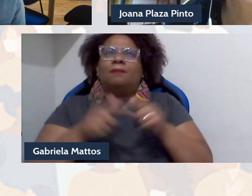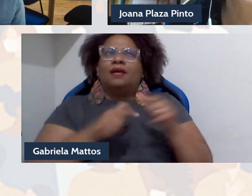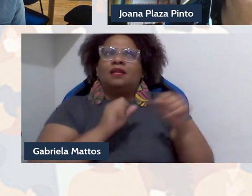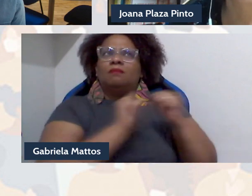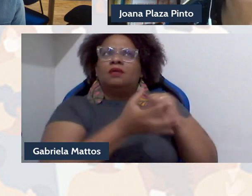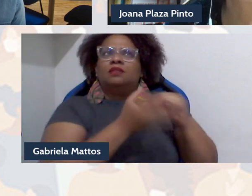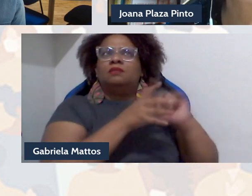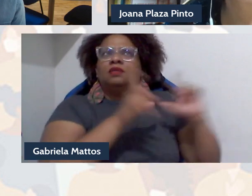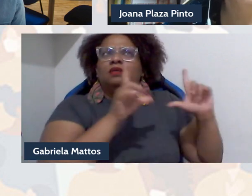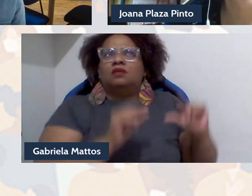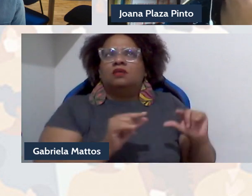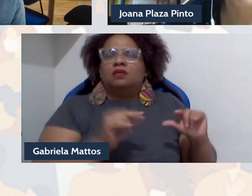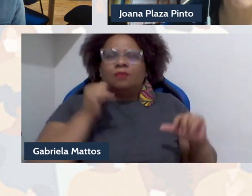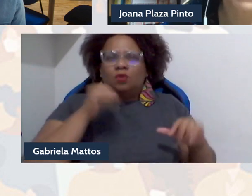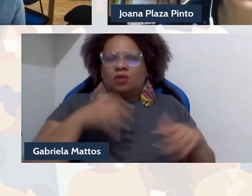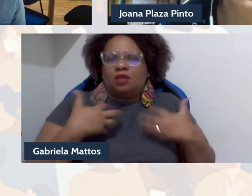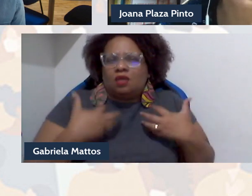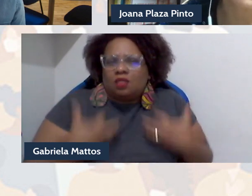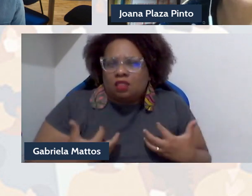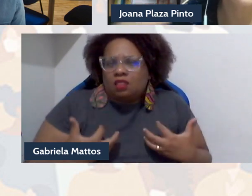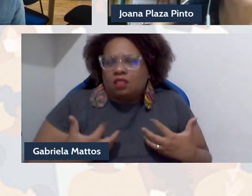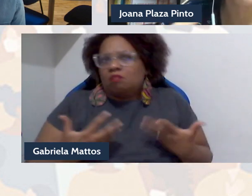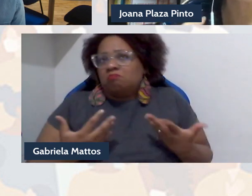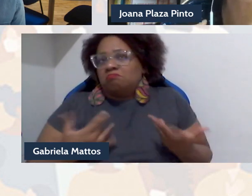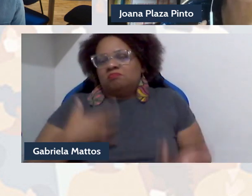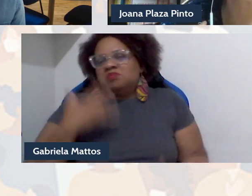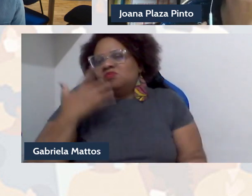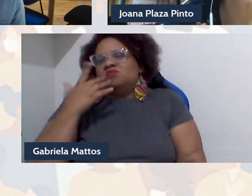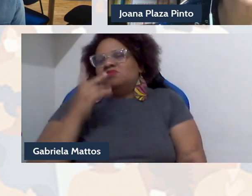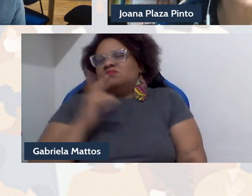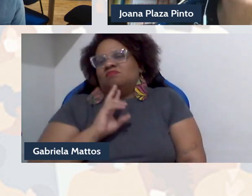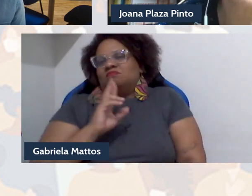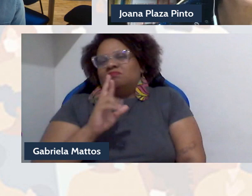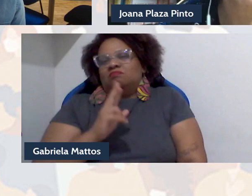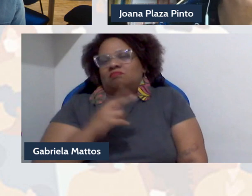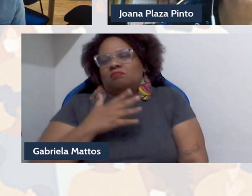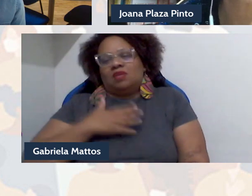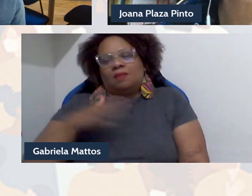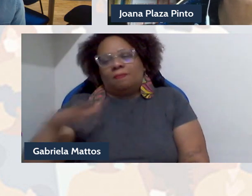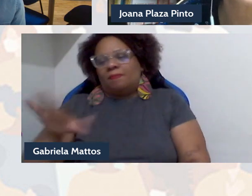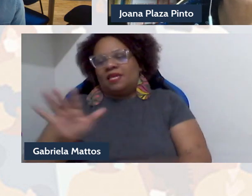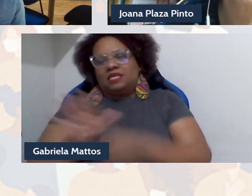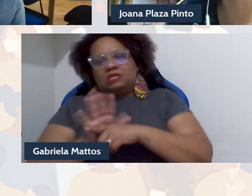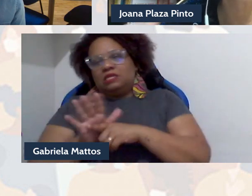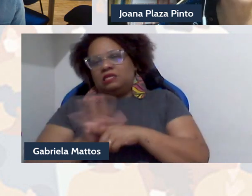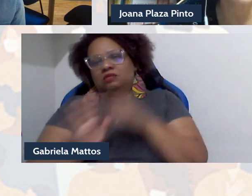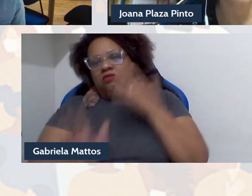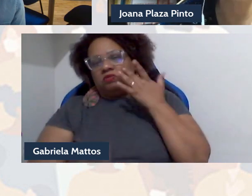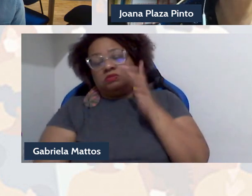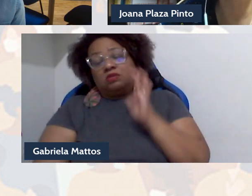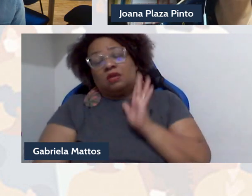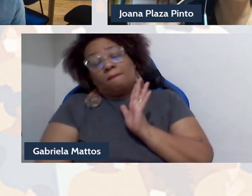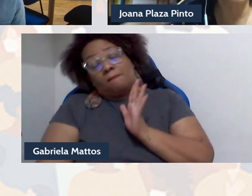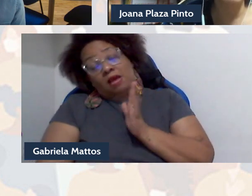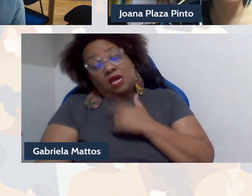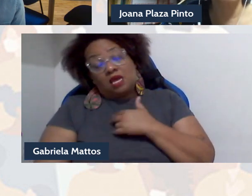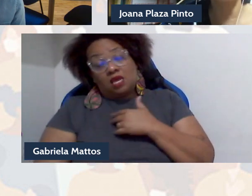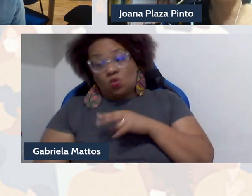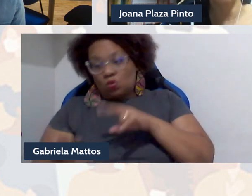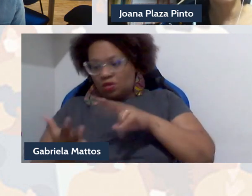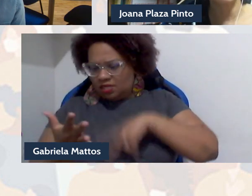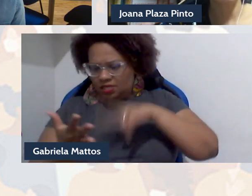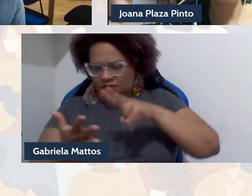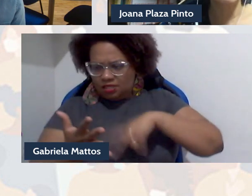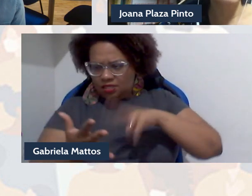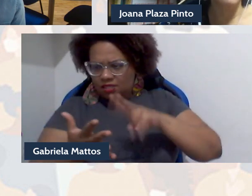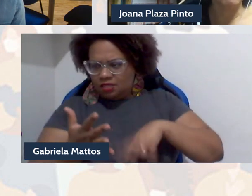Assim, eu não tenho como afirmar isso, quer dizer, não é o meu campo de pesquisa, mas posso dizer o que eu li, né, dos estudos que